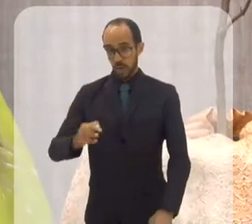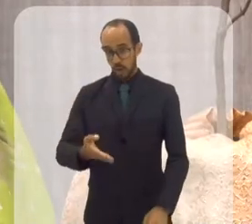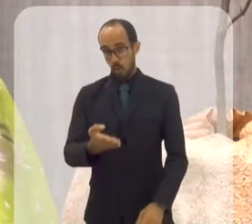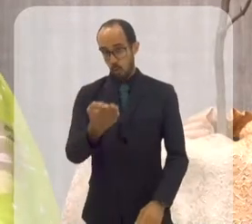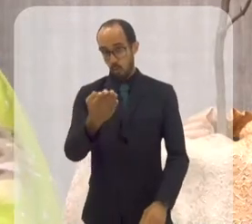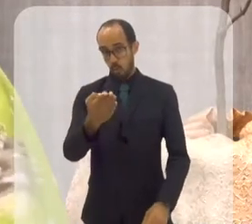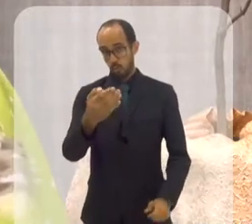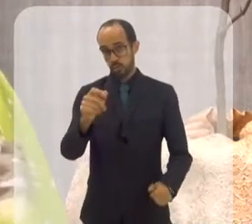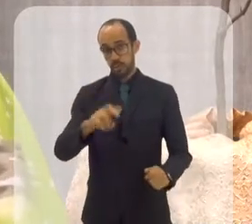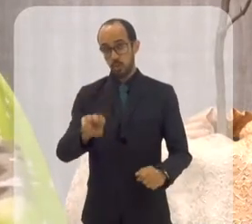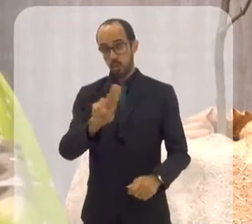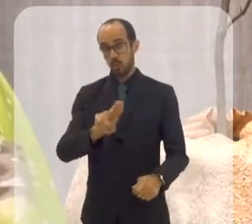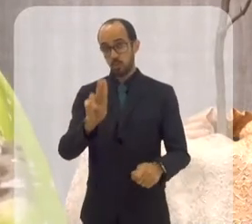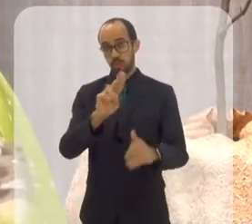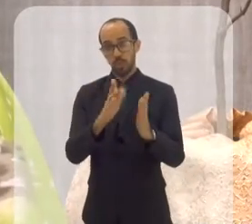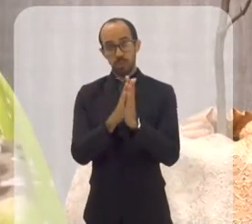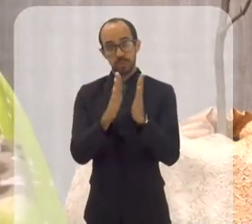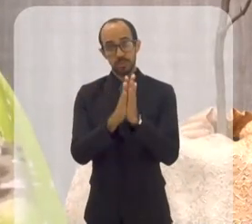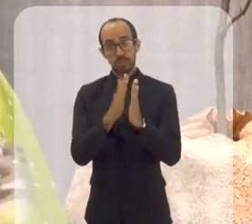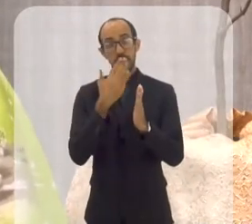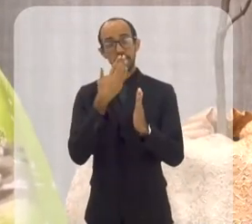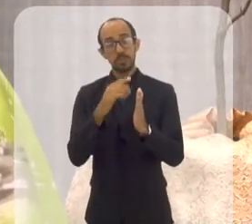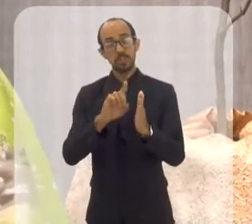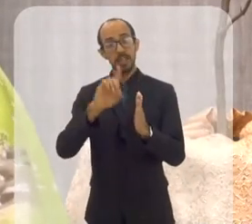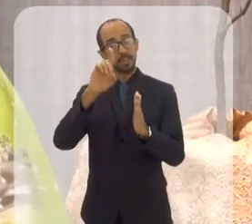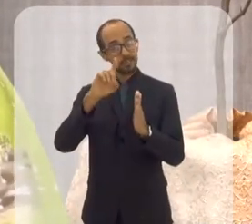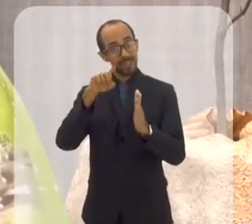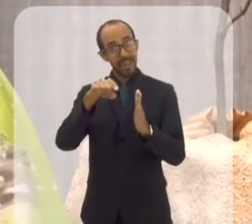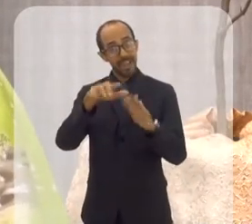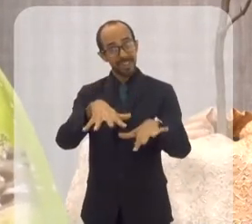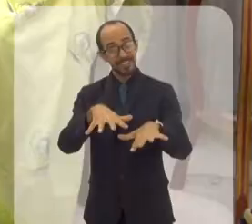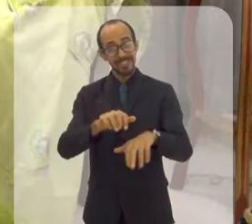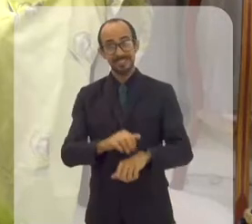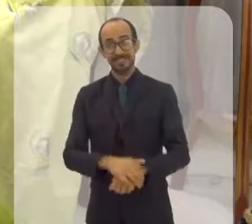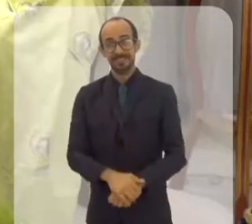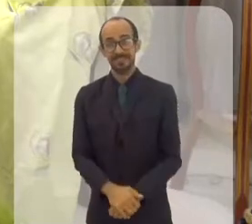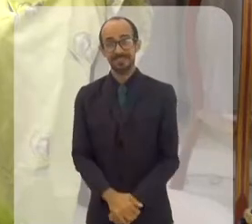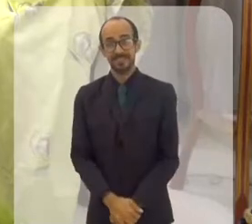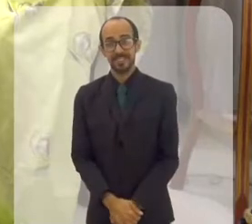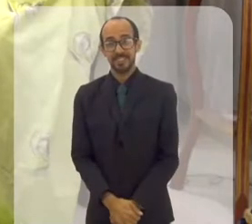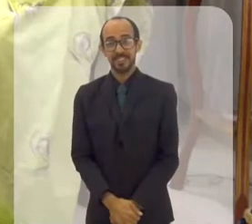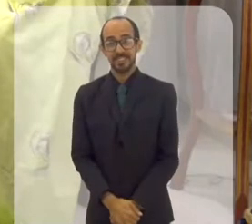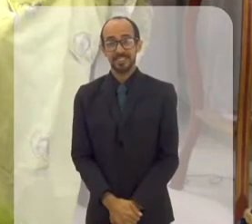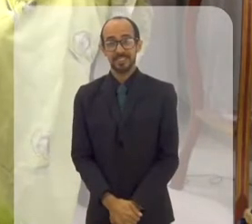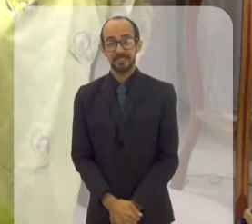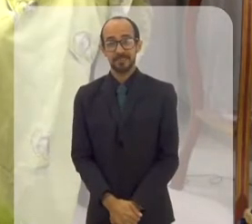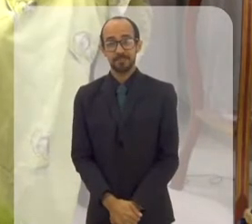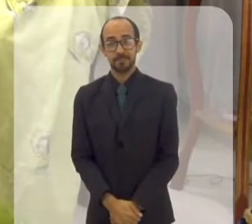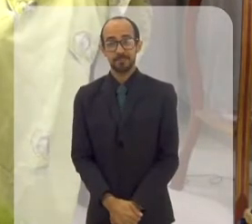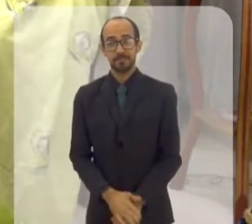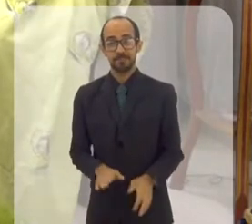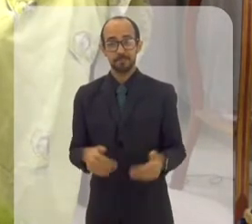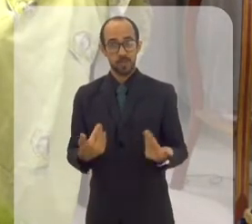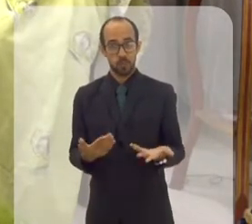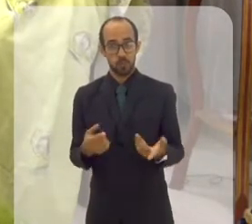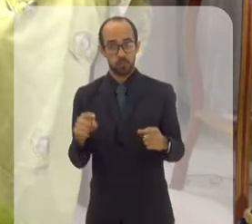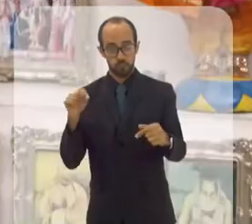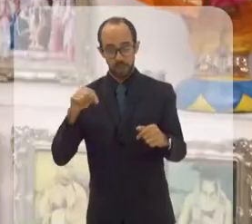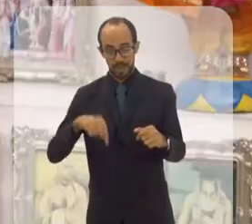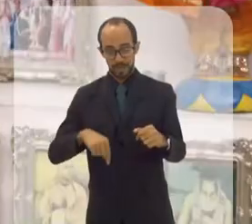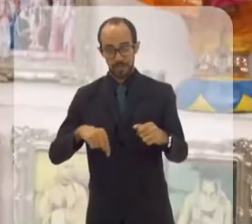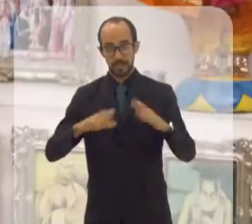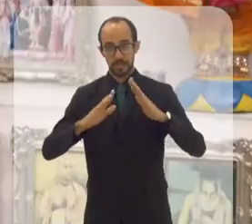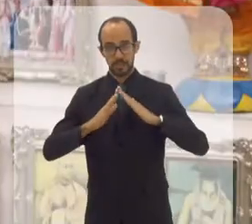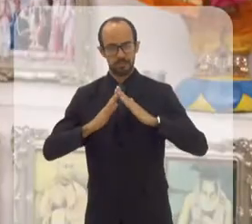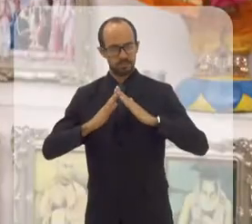fé e você faz uma outra oração, você está pedindo a Deus, e é isso. Uma última pergunta.